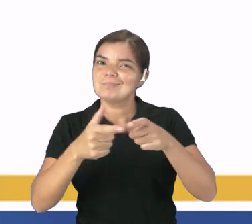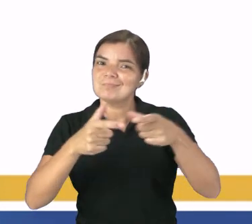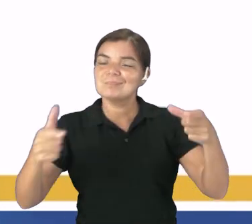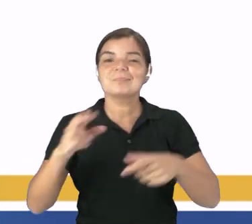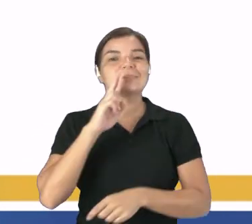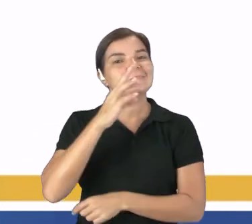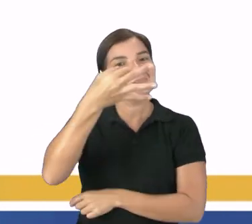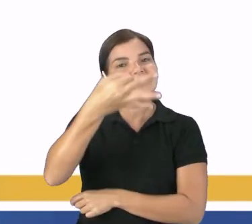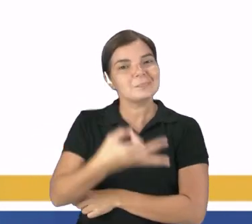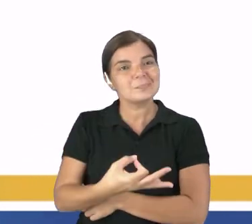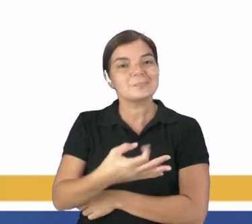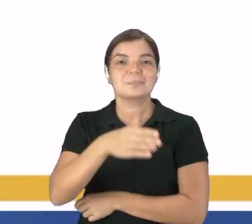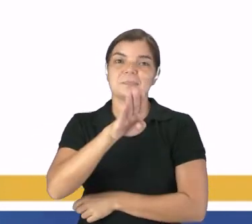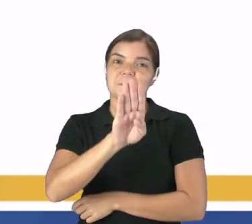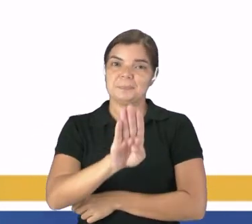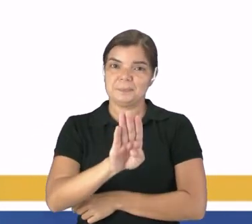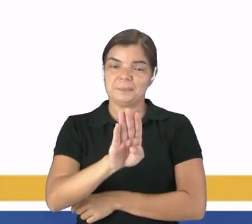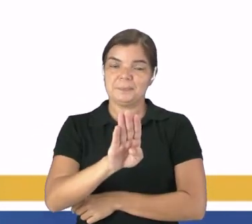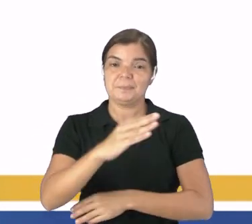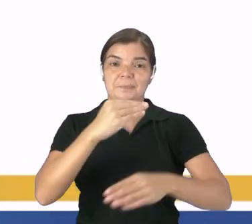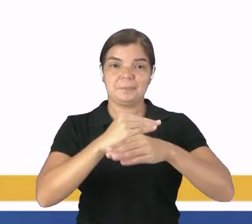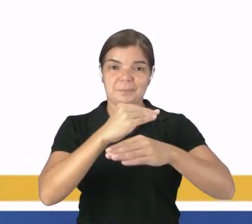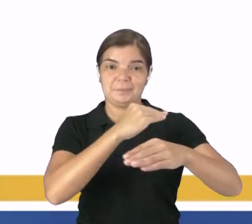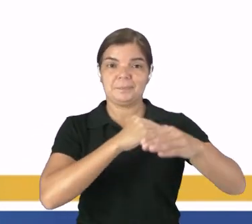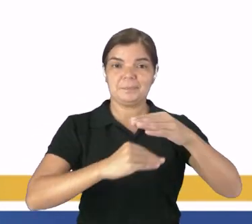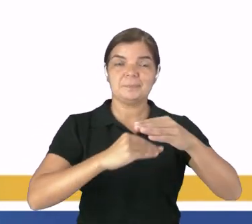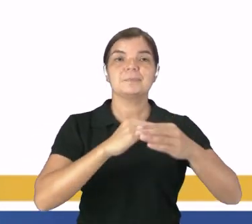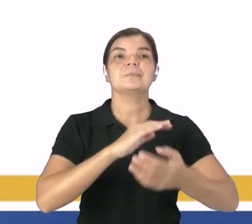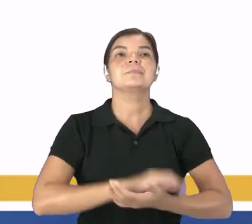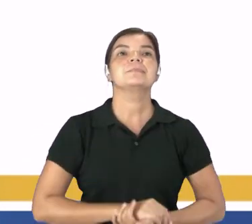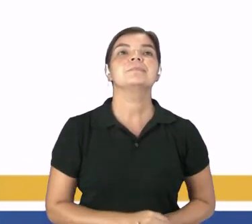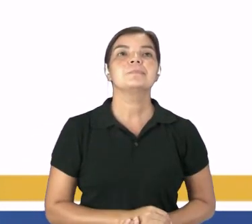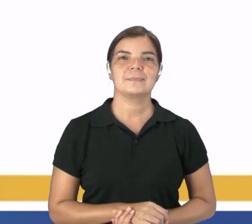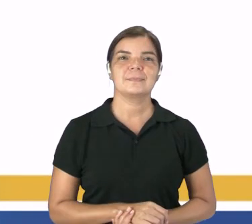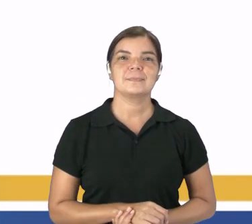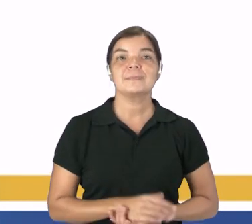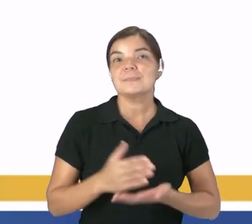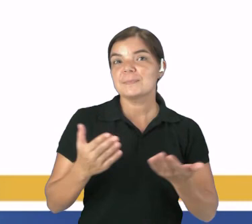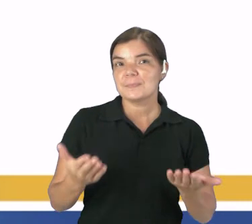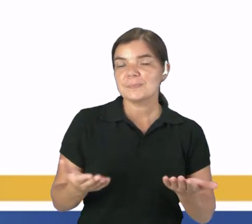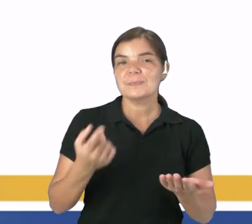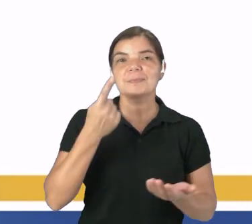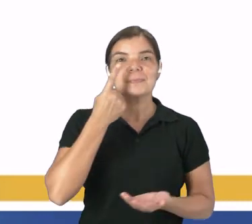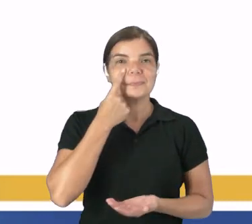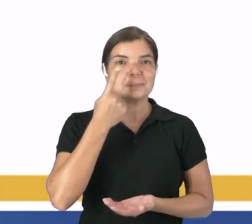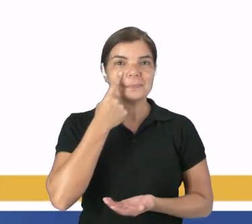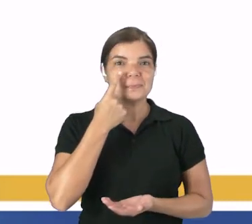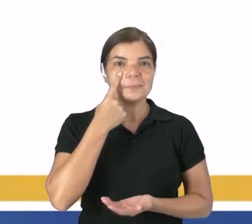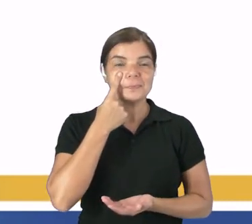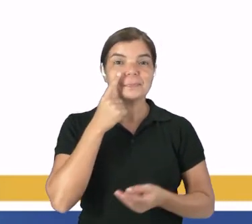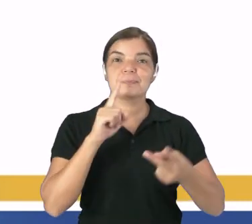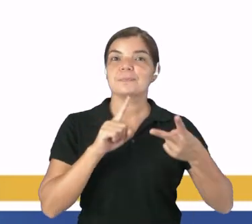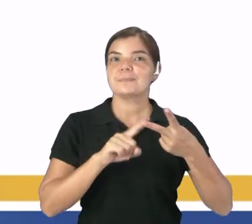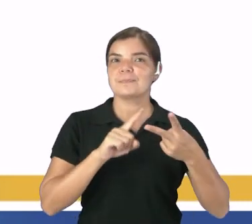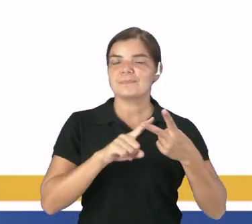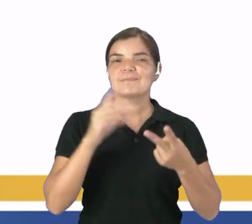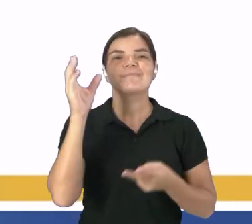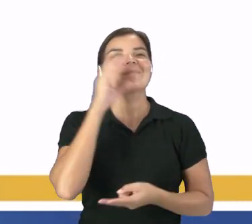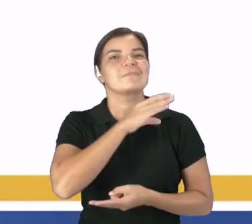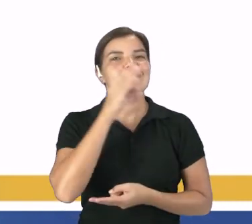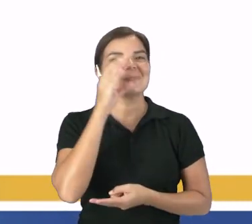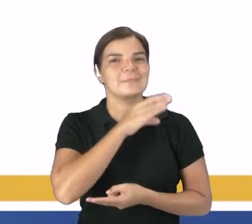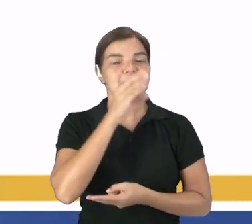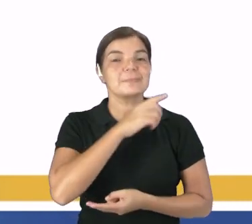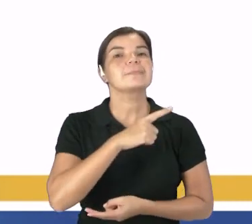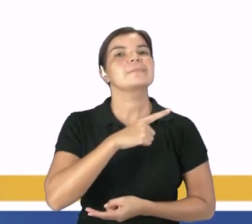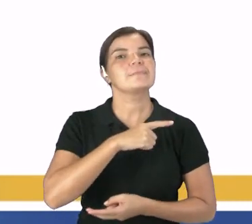maioria. Então, a alternativa correta é a letra B, a desigualdade social. E aí agora, a questão 2, tá bom?